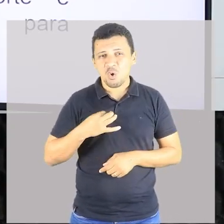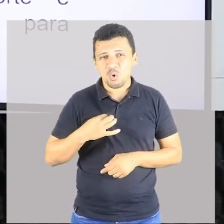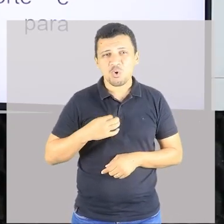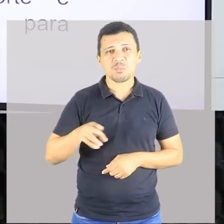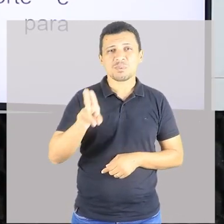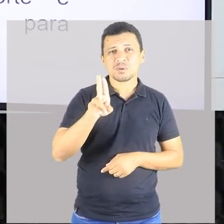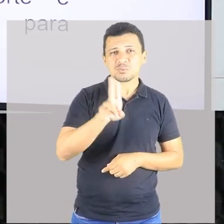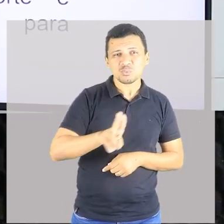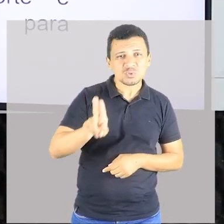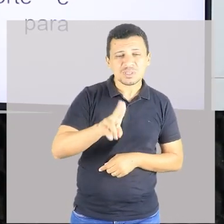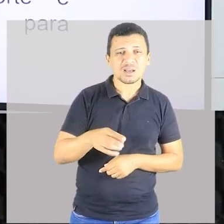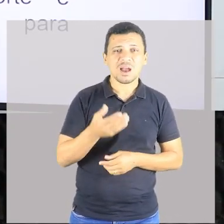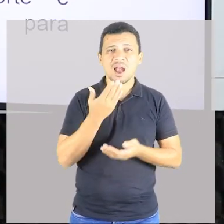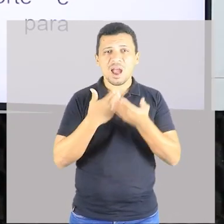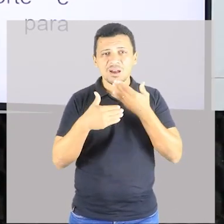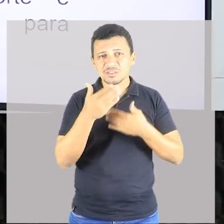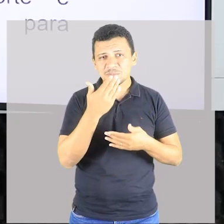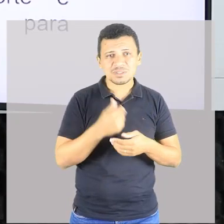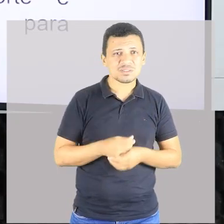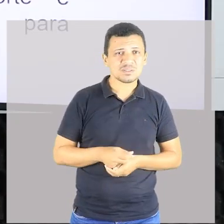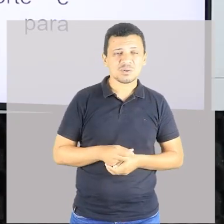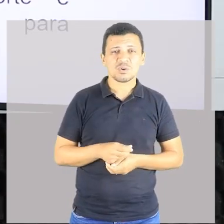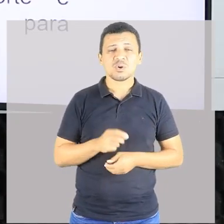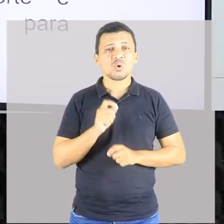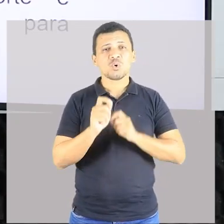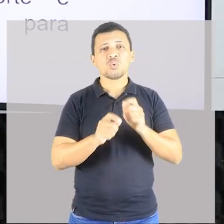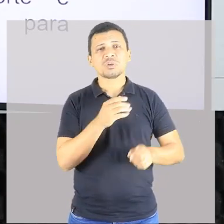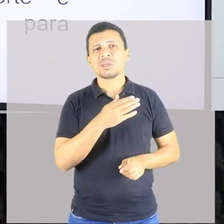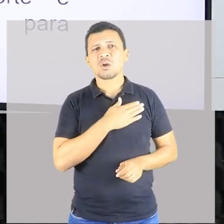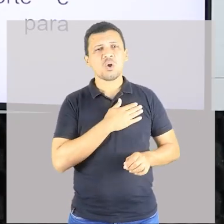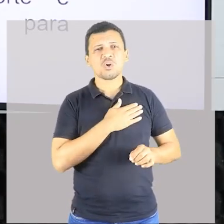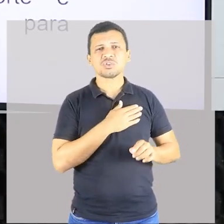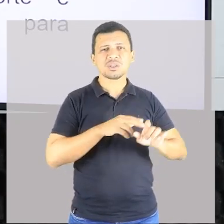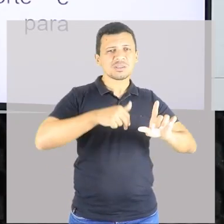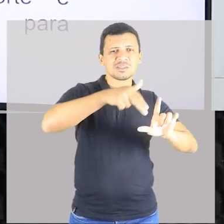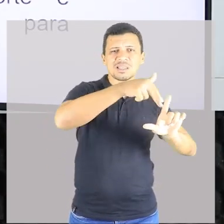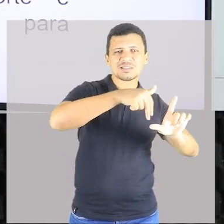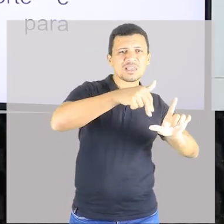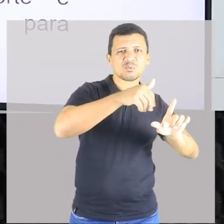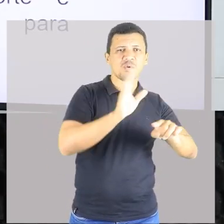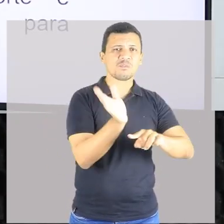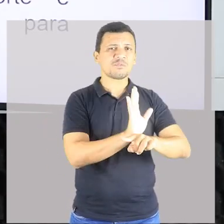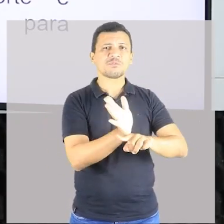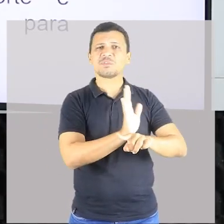tua alimentação, tá certo? Os teus gostos, por exemplo, de desenho, enfim,